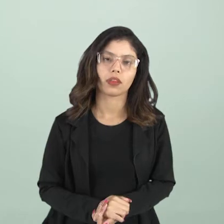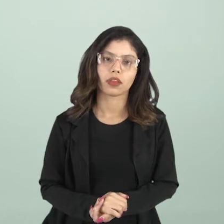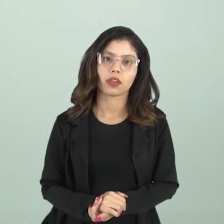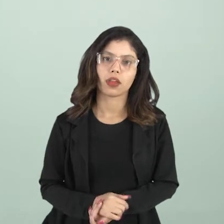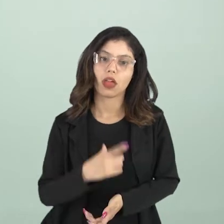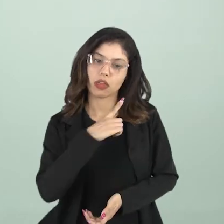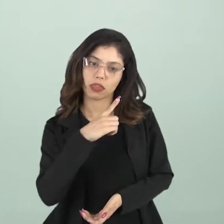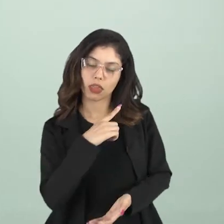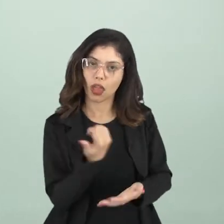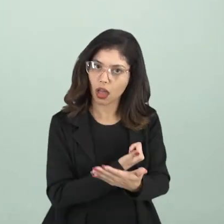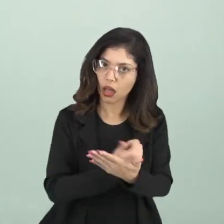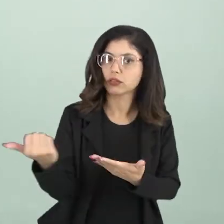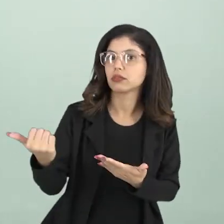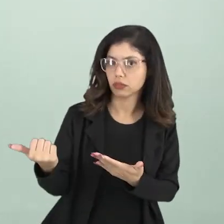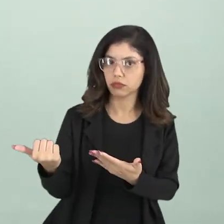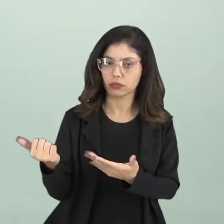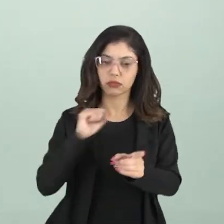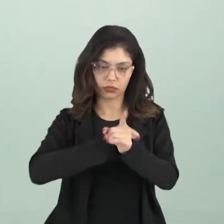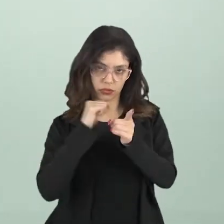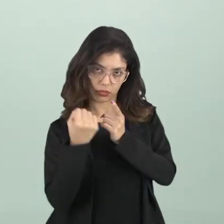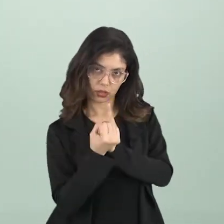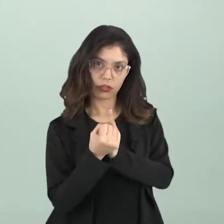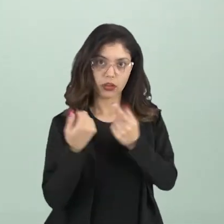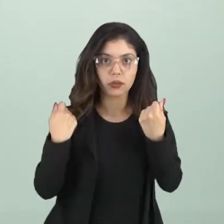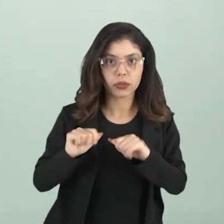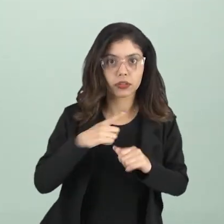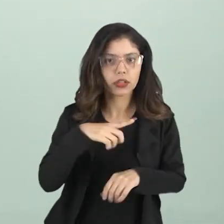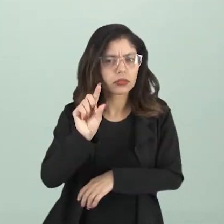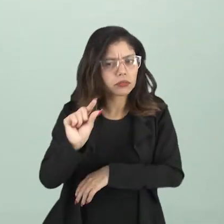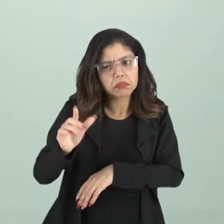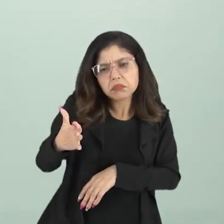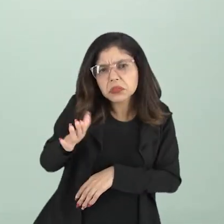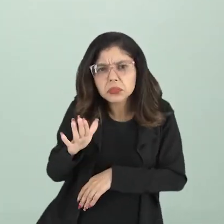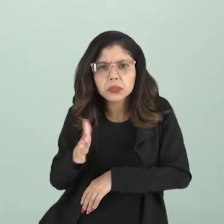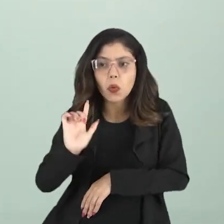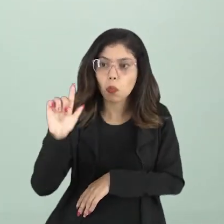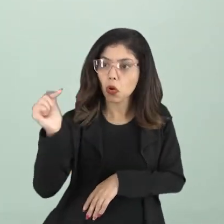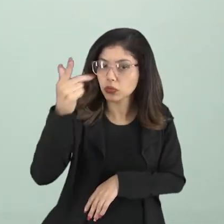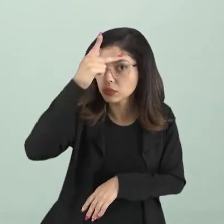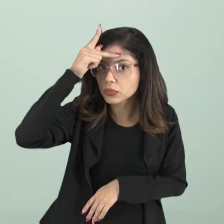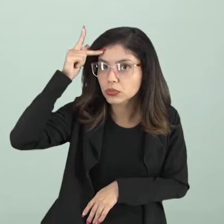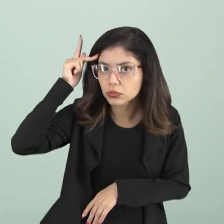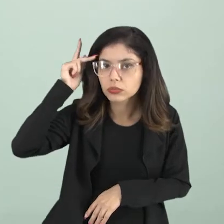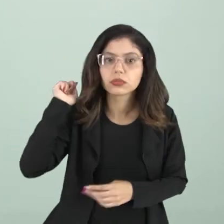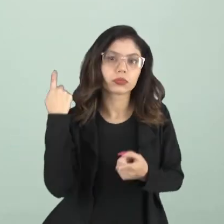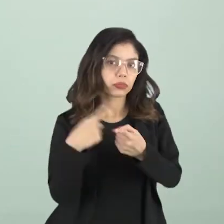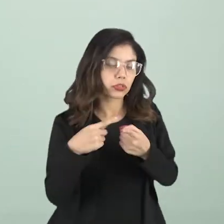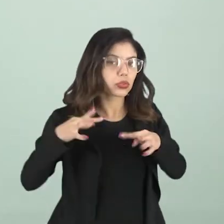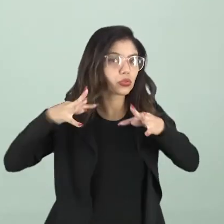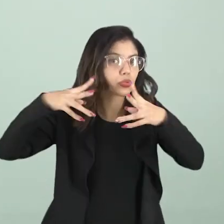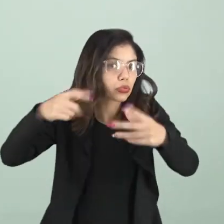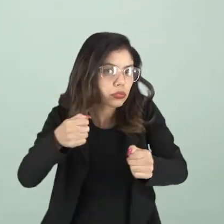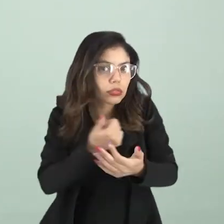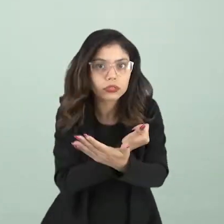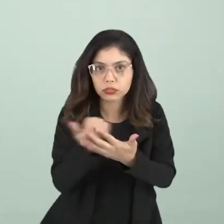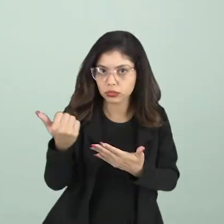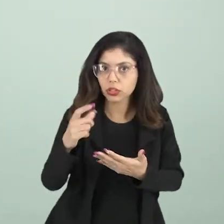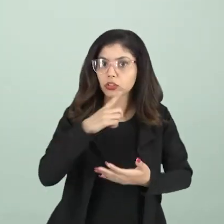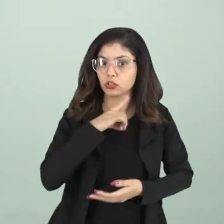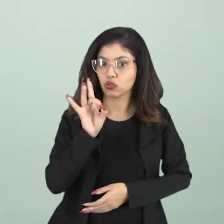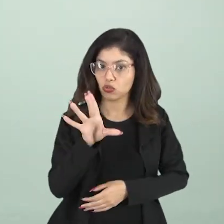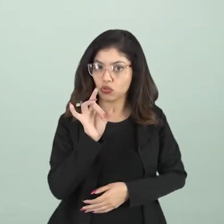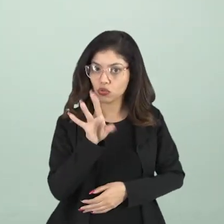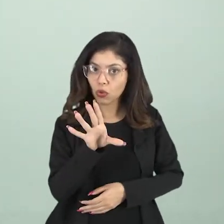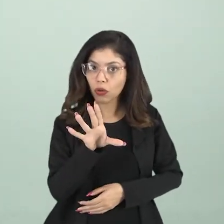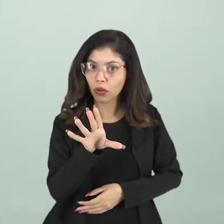Para que haja uma ação social, eu preciso que haja, no mínimo, uma outra pessoa, porque toda ação só